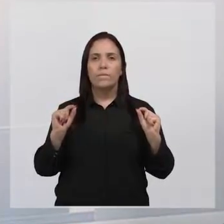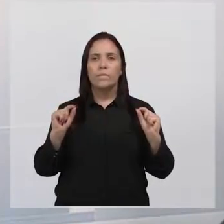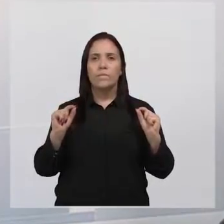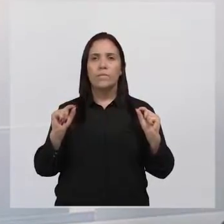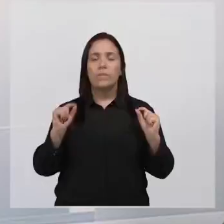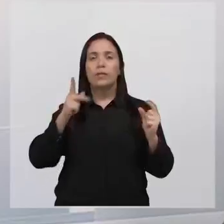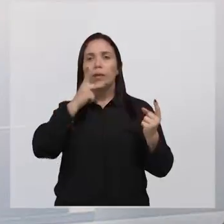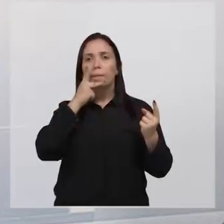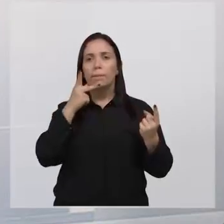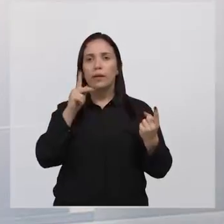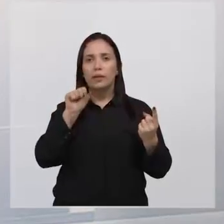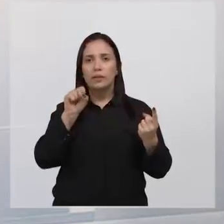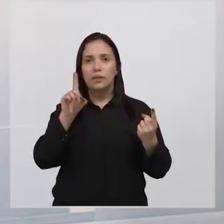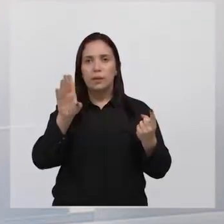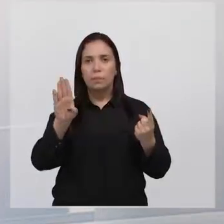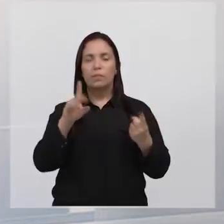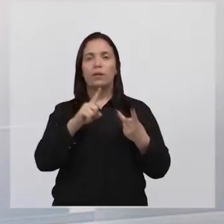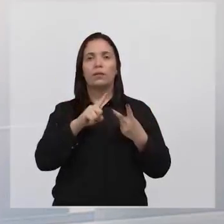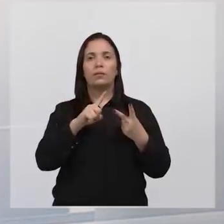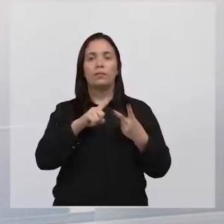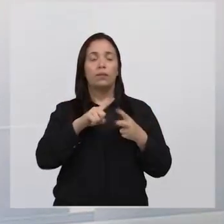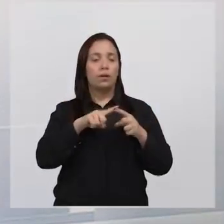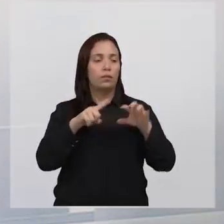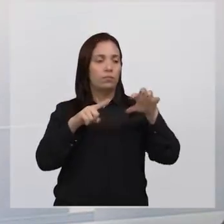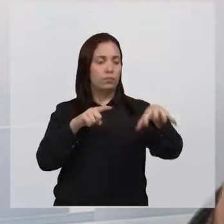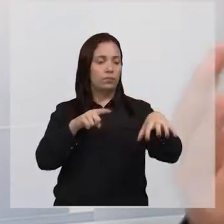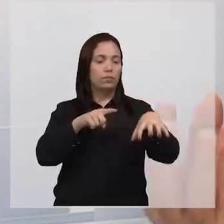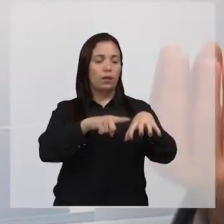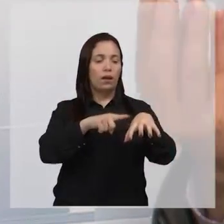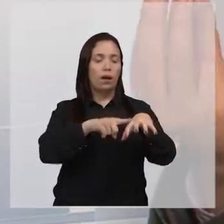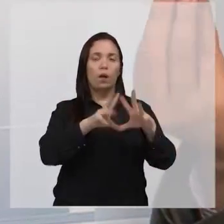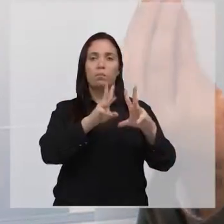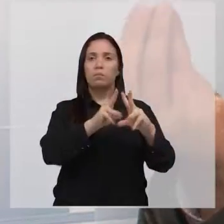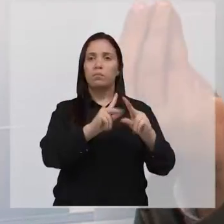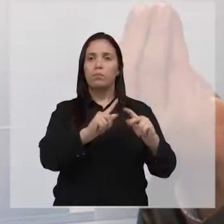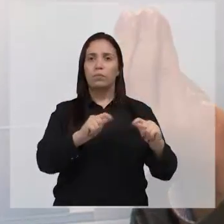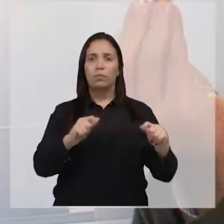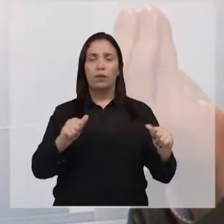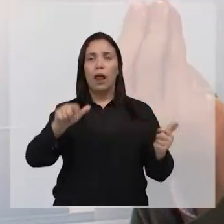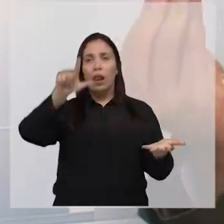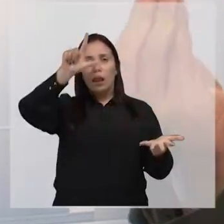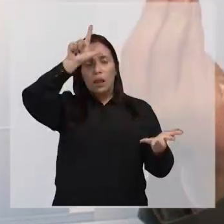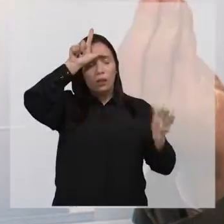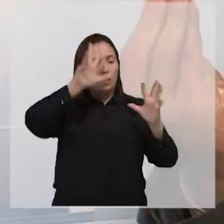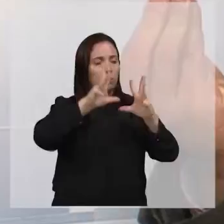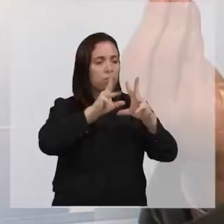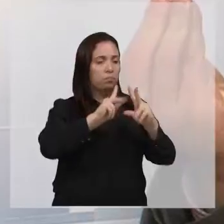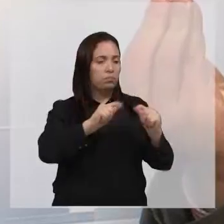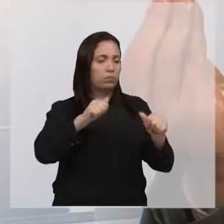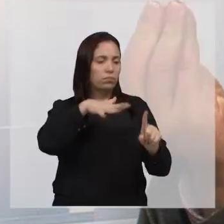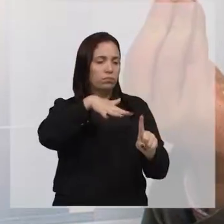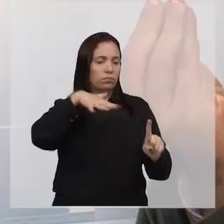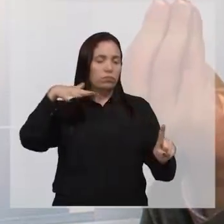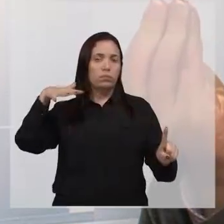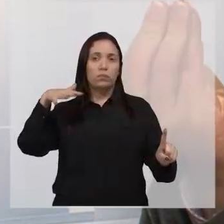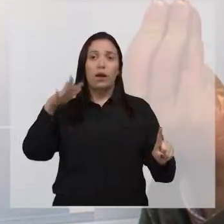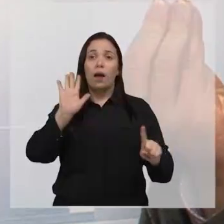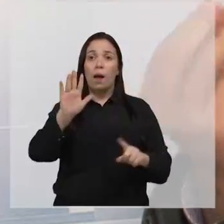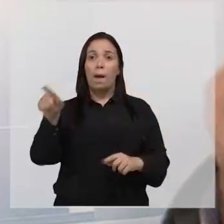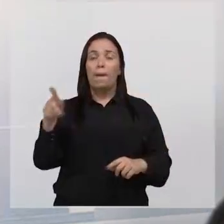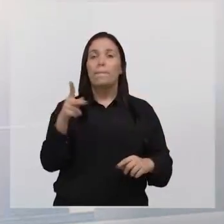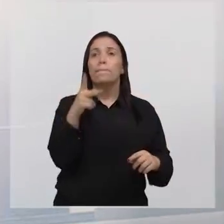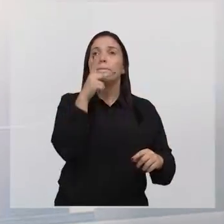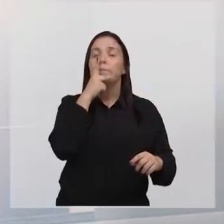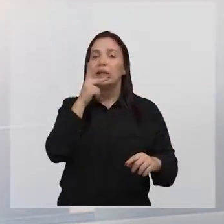centrais do PSDB, esse partido fica acéfalo. Porque, querendo ou não, o Partido dos Trabalhadores tem uma liderança